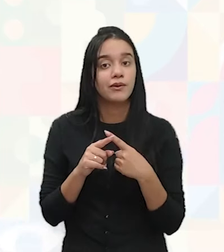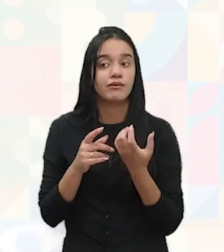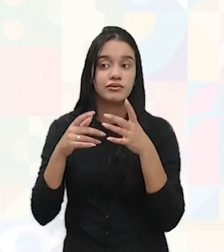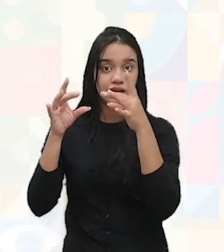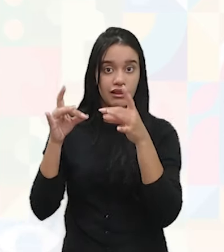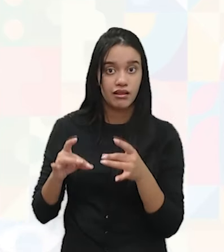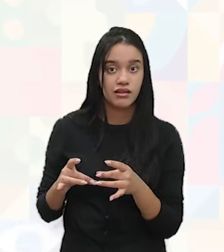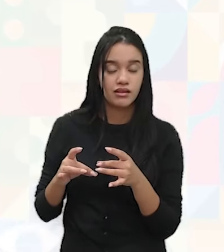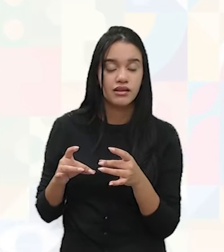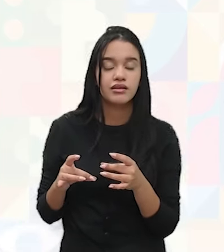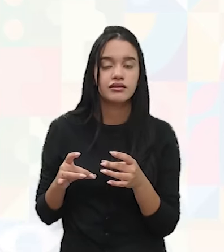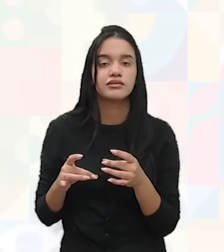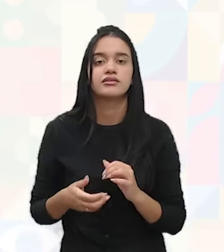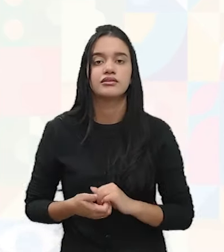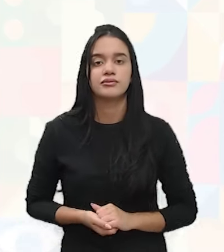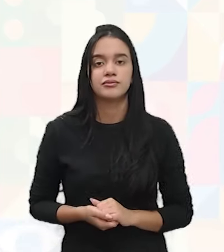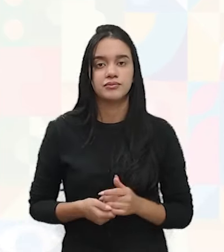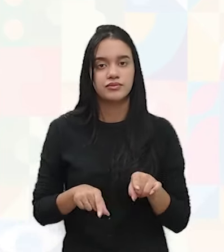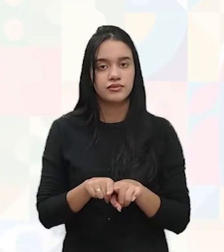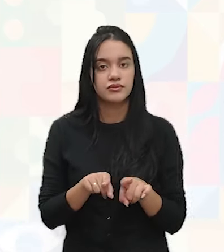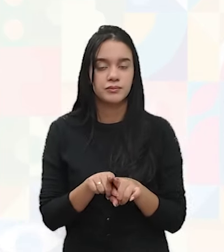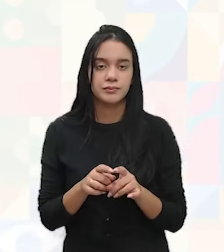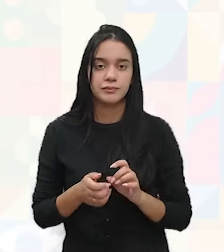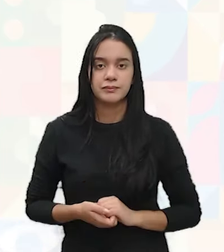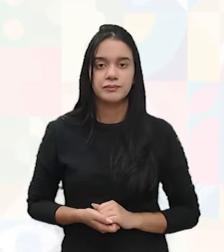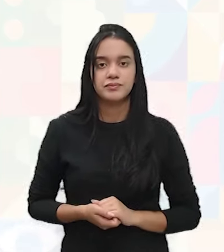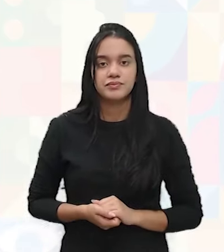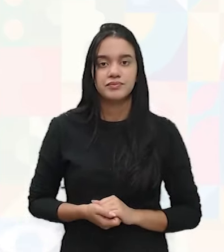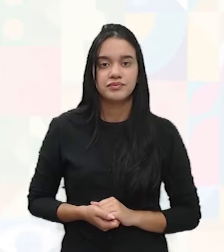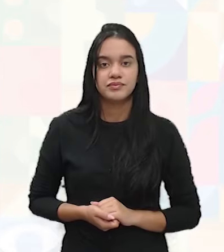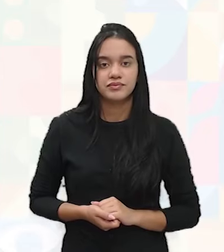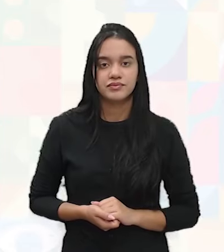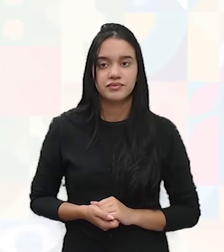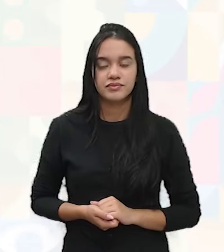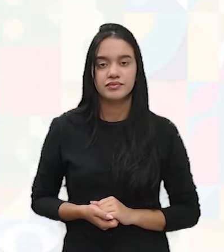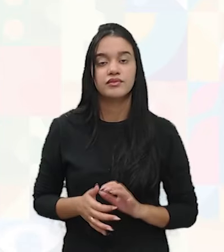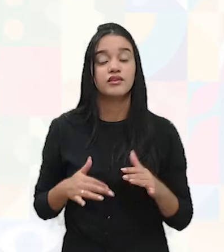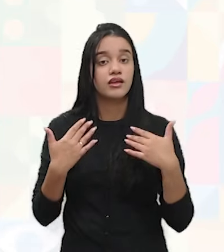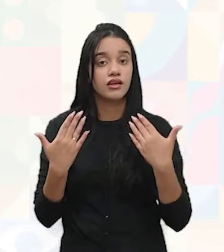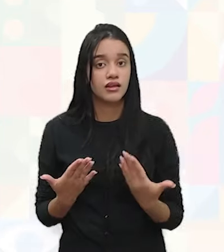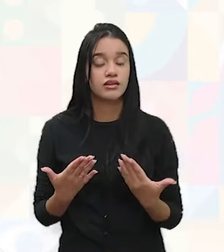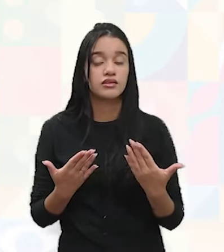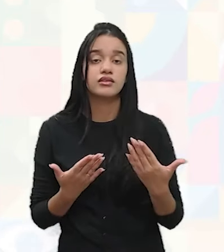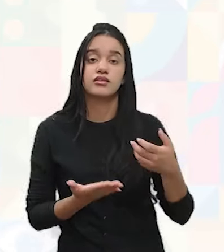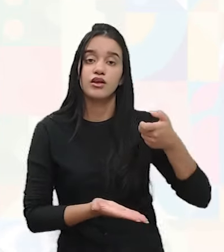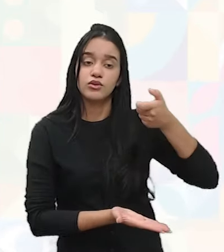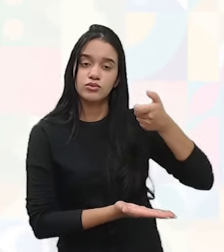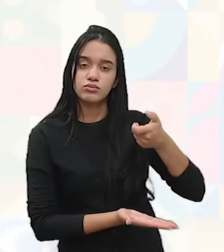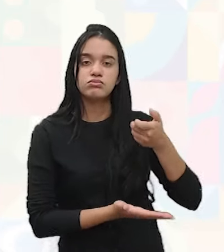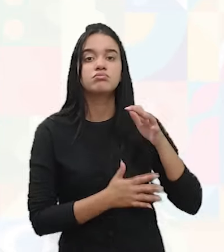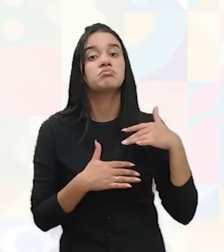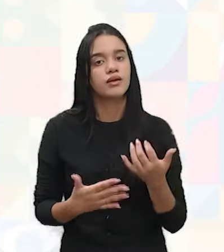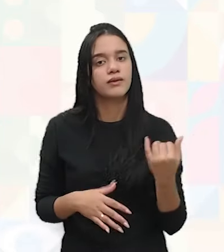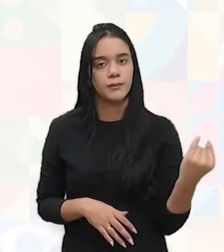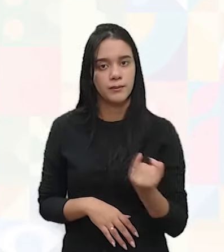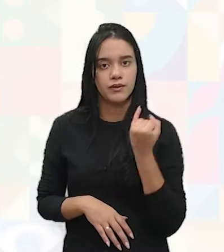esse né a mangueira obstruída por algum motivo Tá certo então as condições do cilindro é de extrema